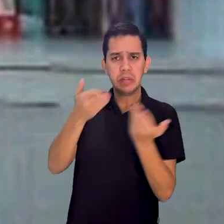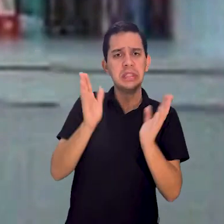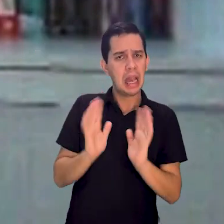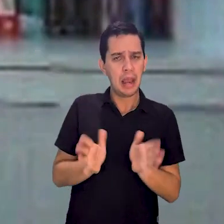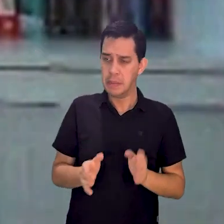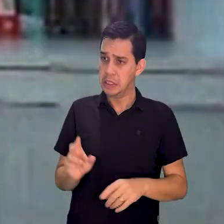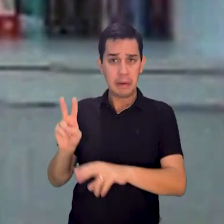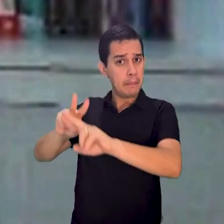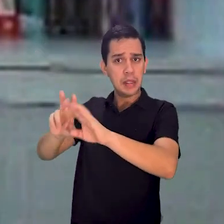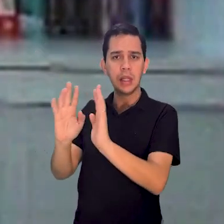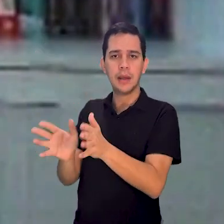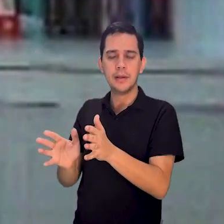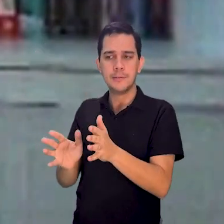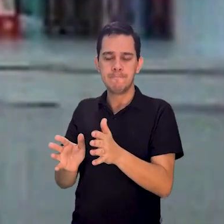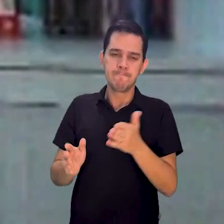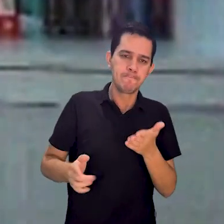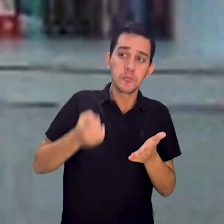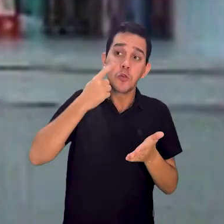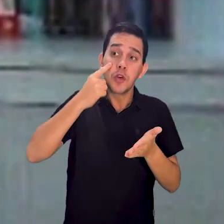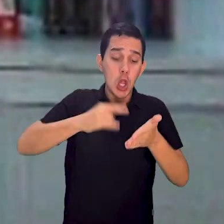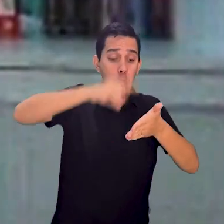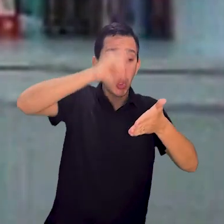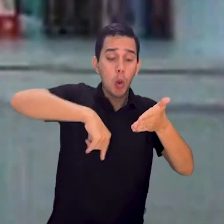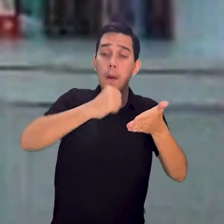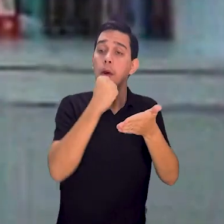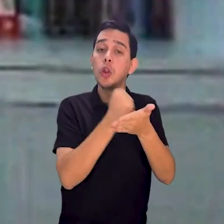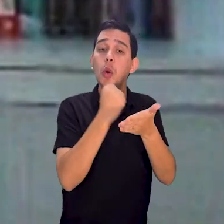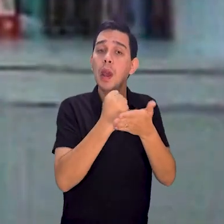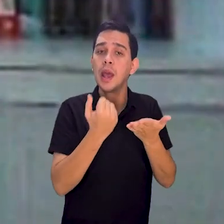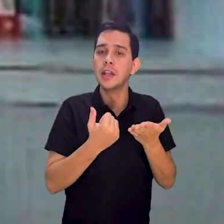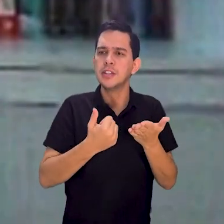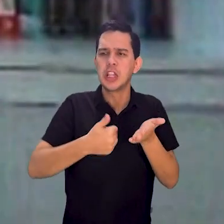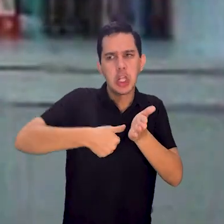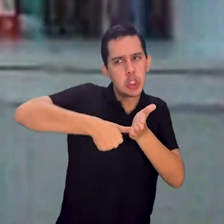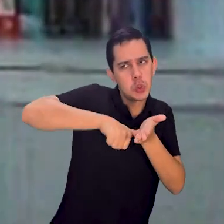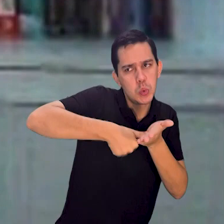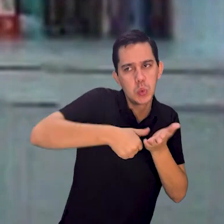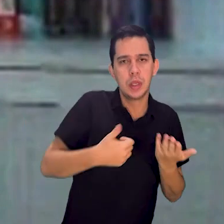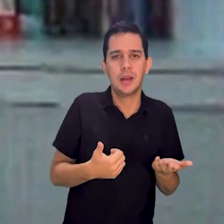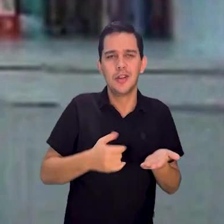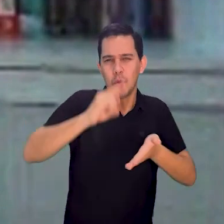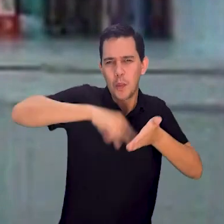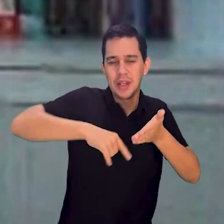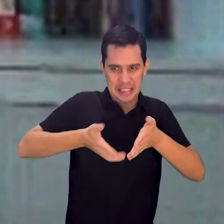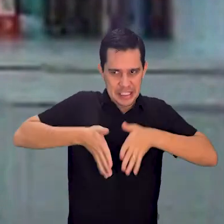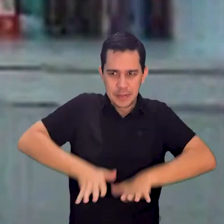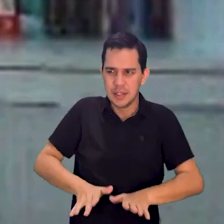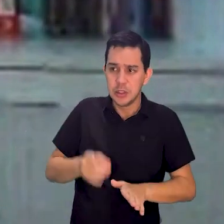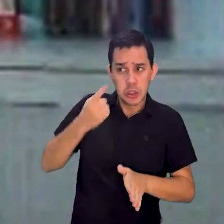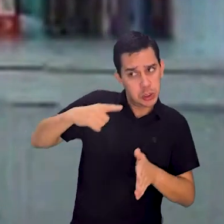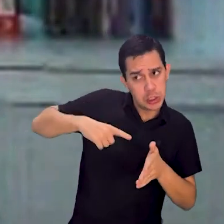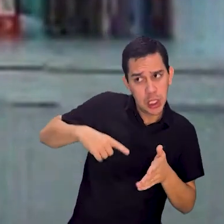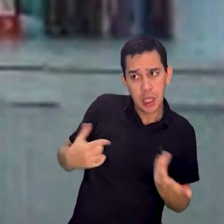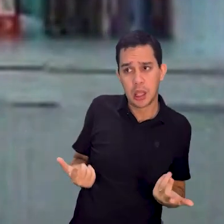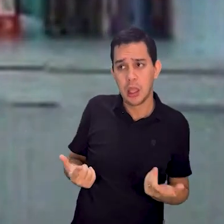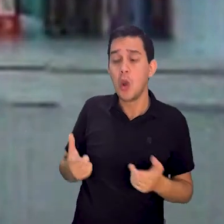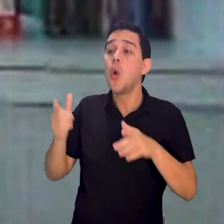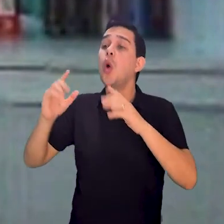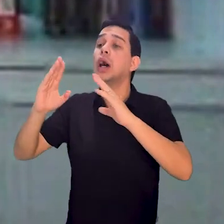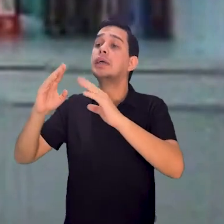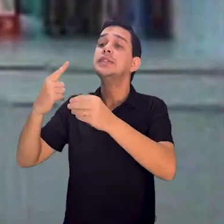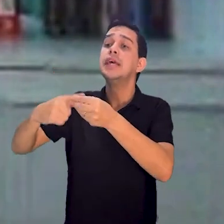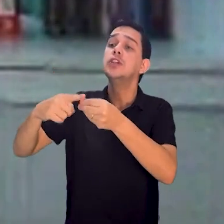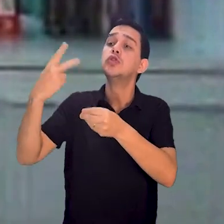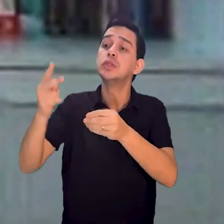pacientes, o resgate foi no sentido de se identificar a documentação, se eles têm documentação, se eles têm certidão de nascimento, se não têm certidão de